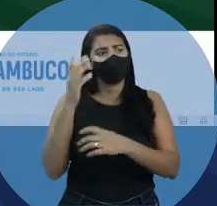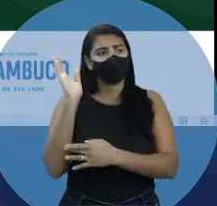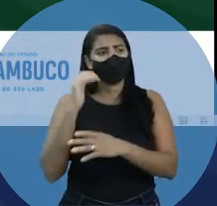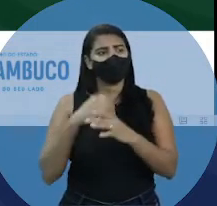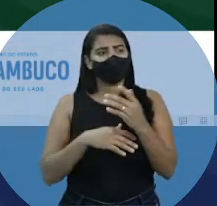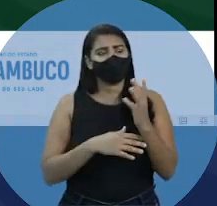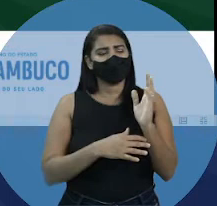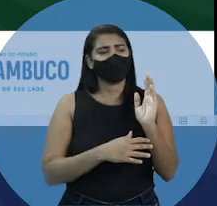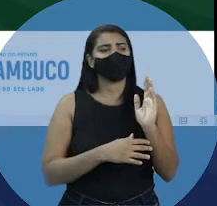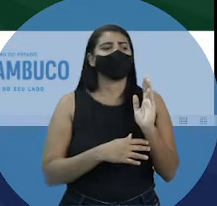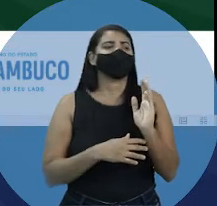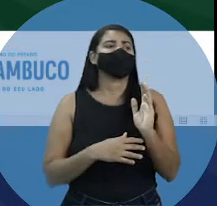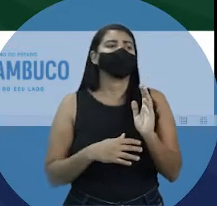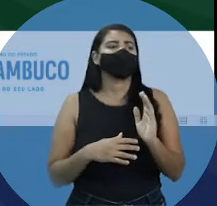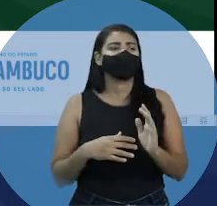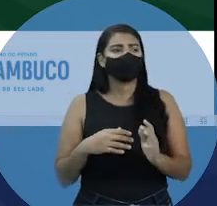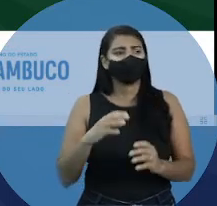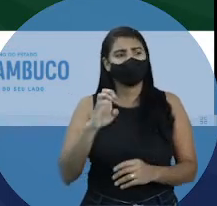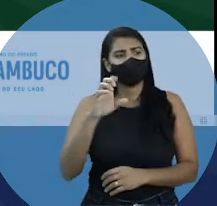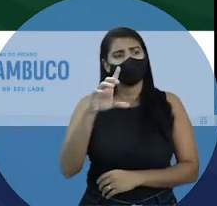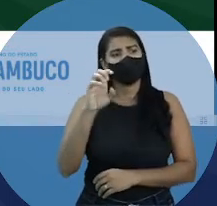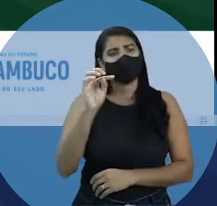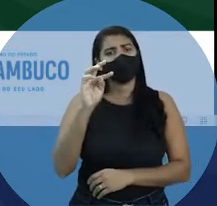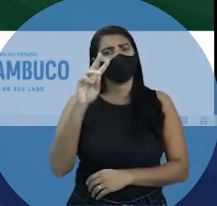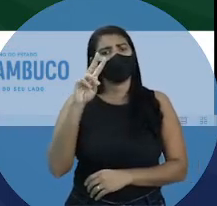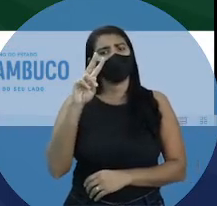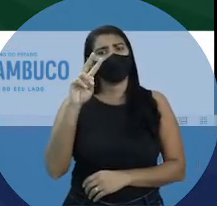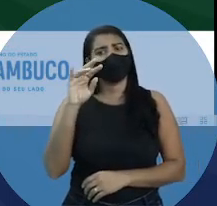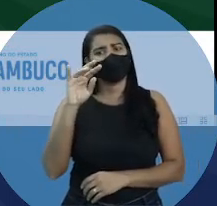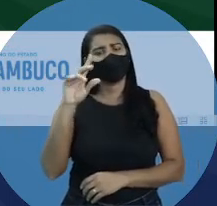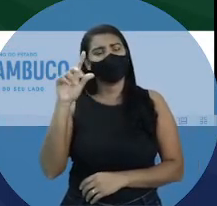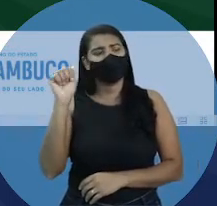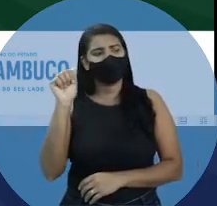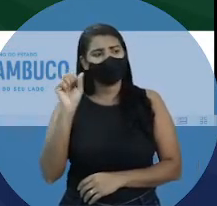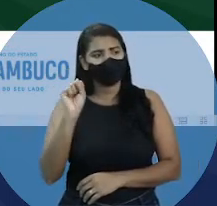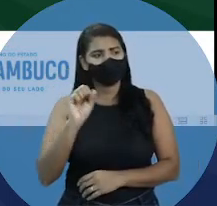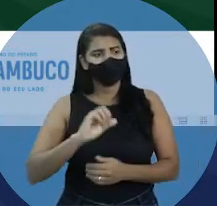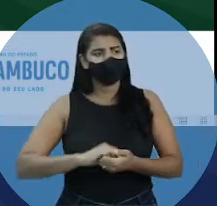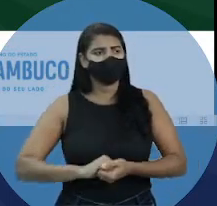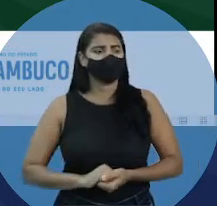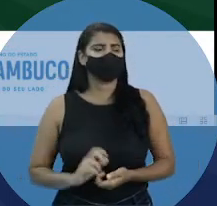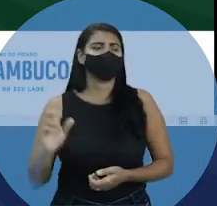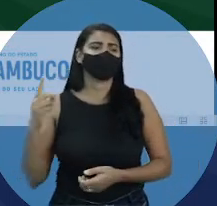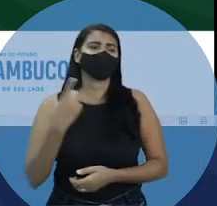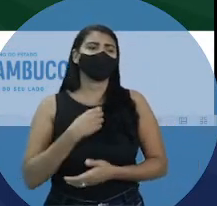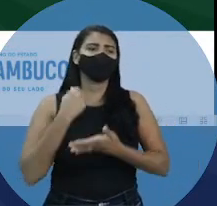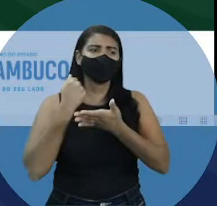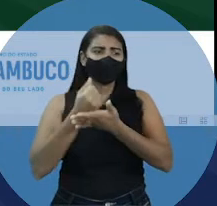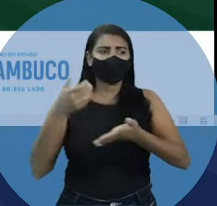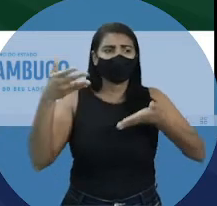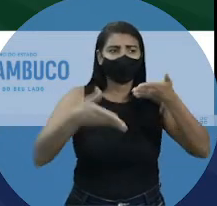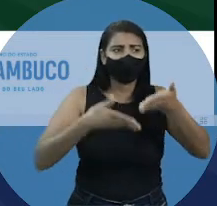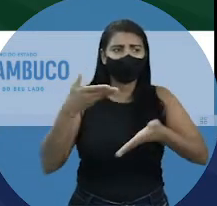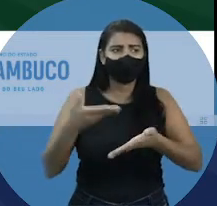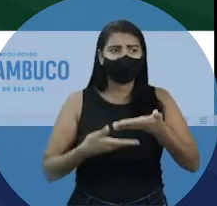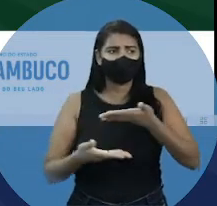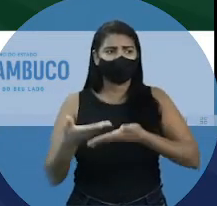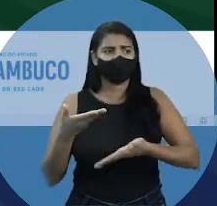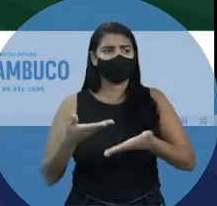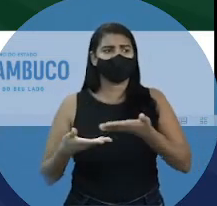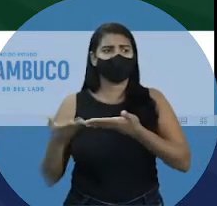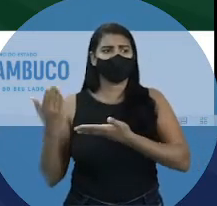na questão das eletivas. Então, nós nos ajudamos uma a outra. Eu tenho